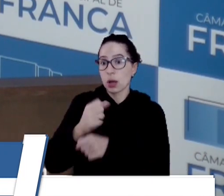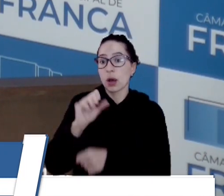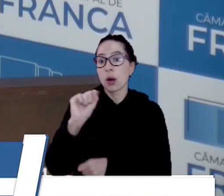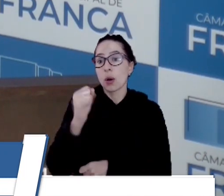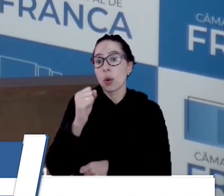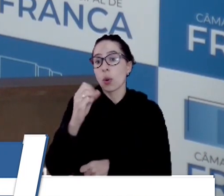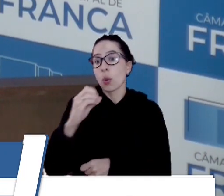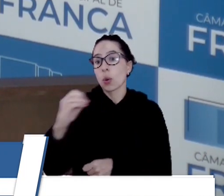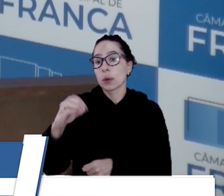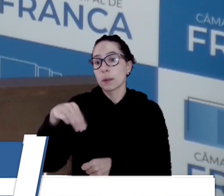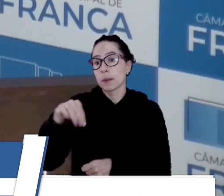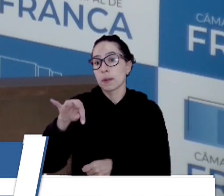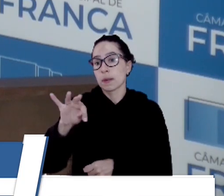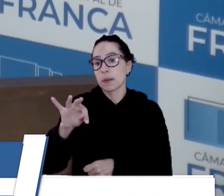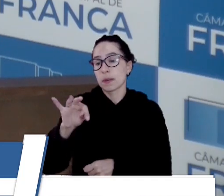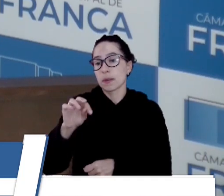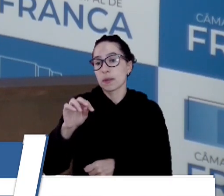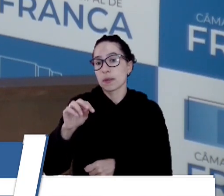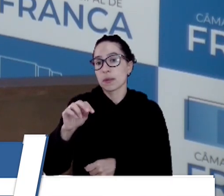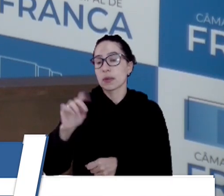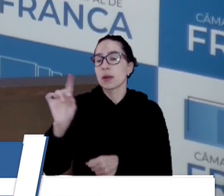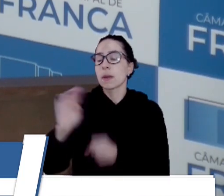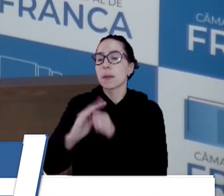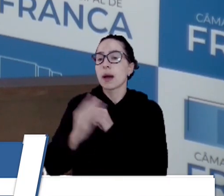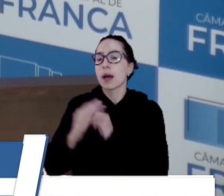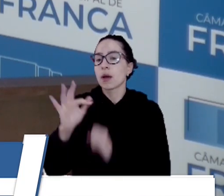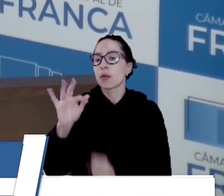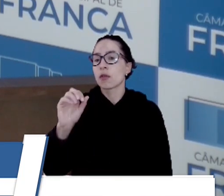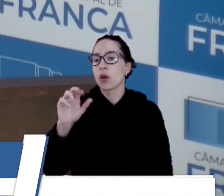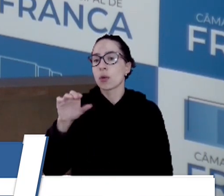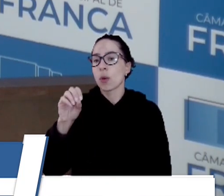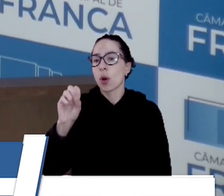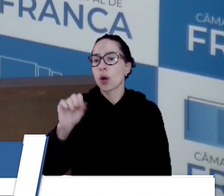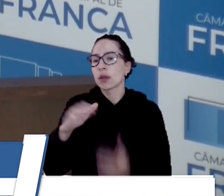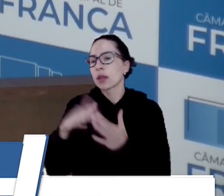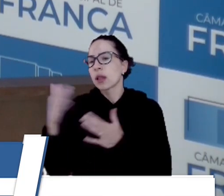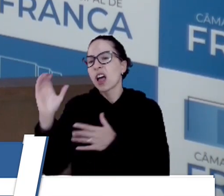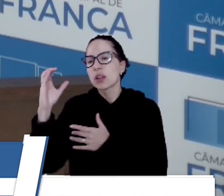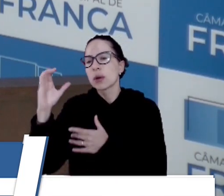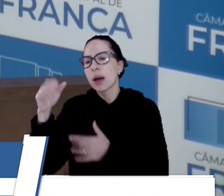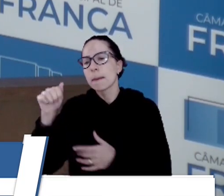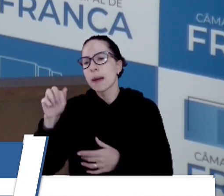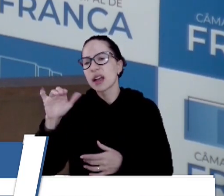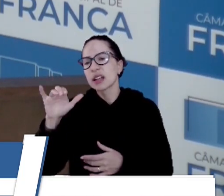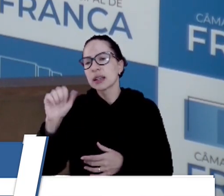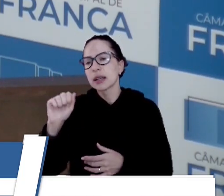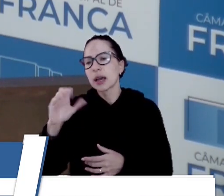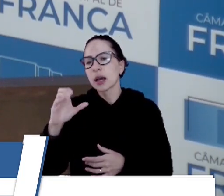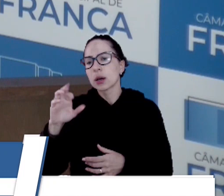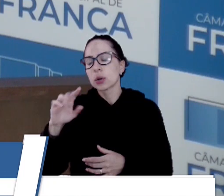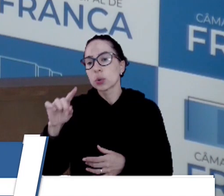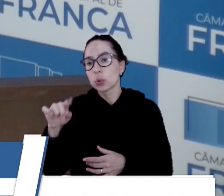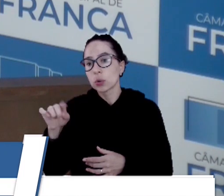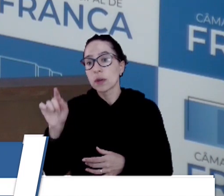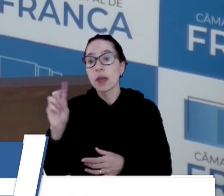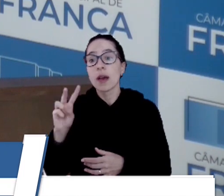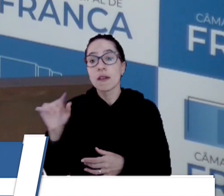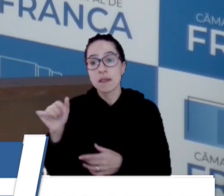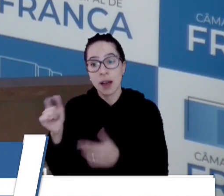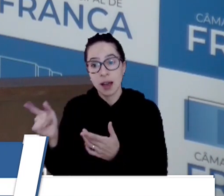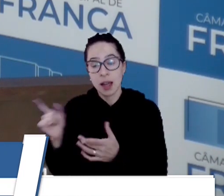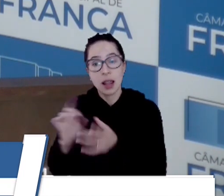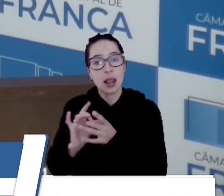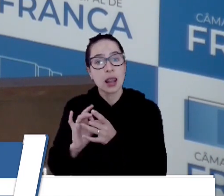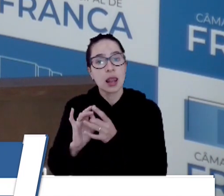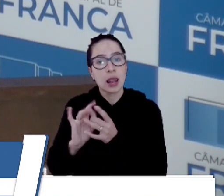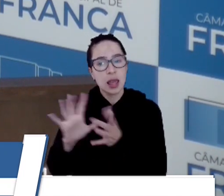metros quadrados na Vila Formosa, ao lado da creche Maria da Cruz, aonde será disponibilizado para todos os